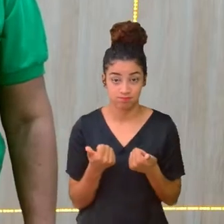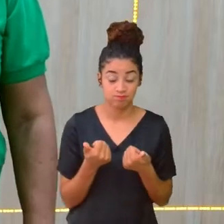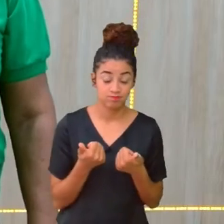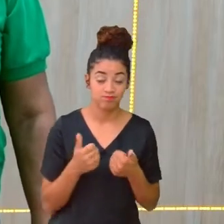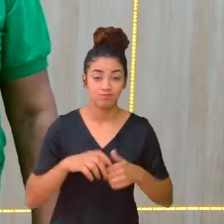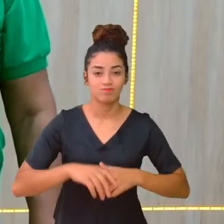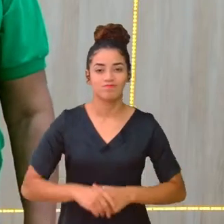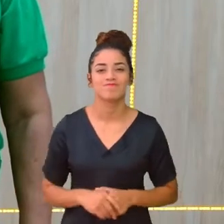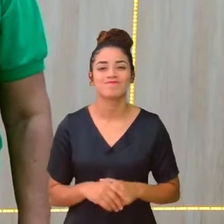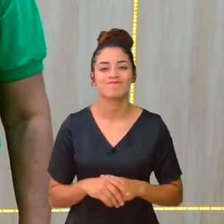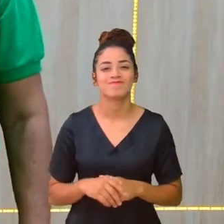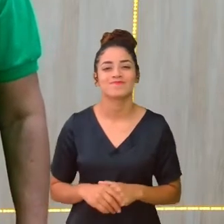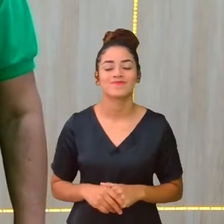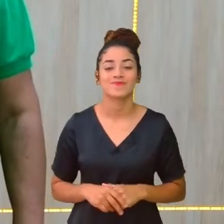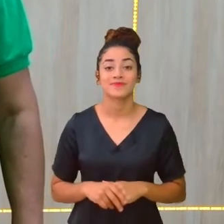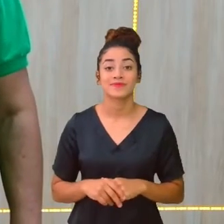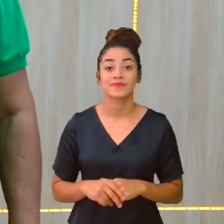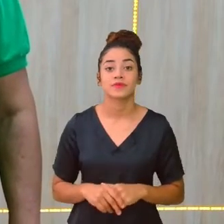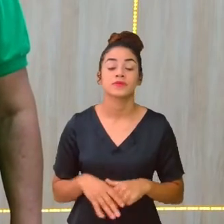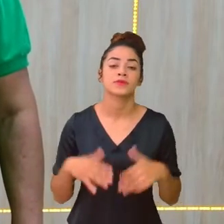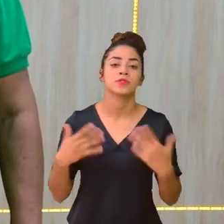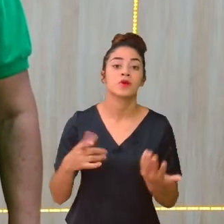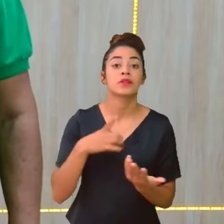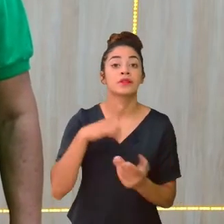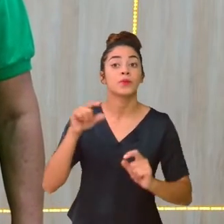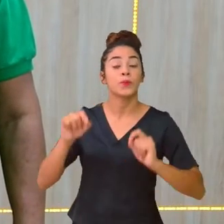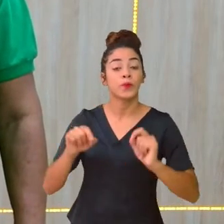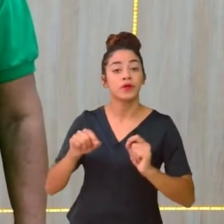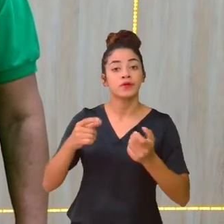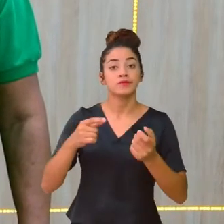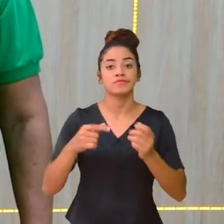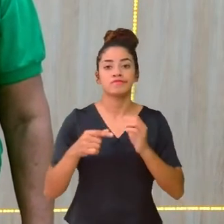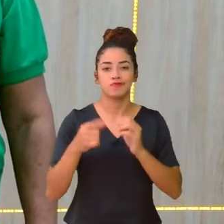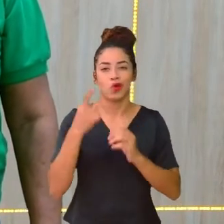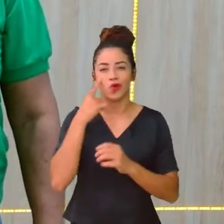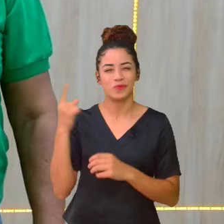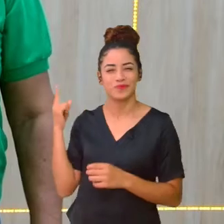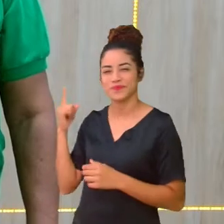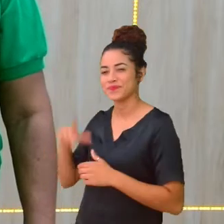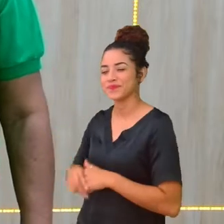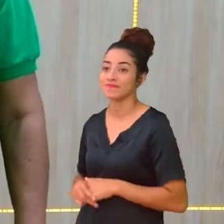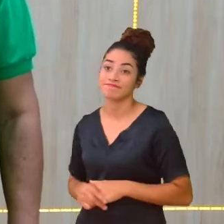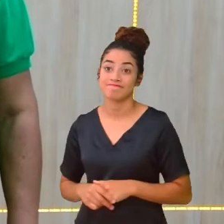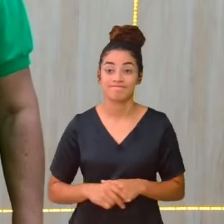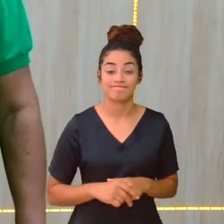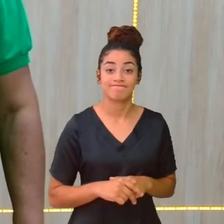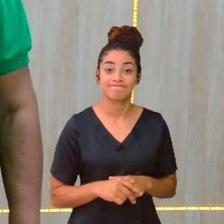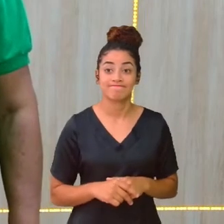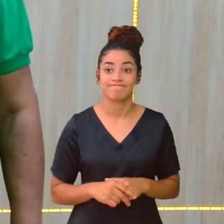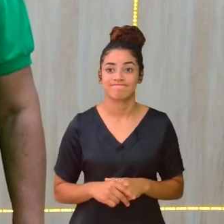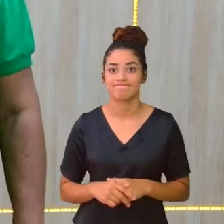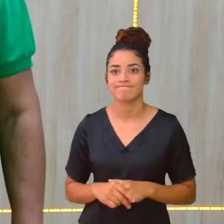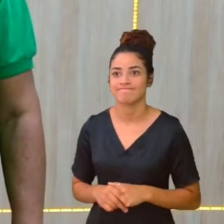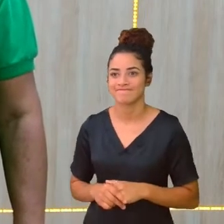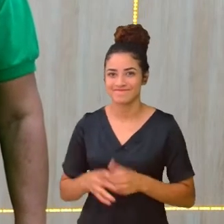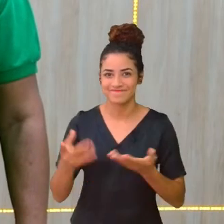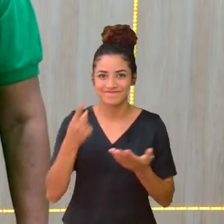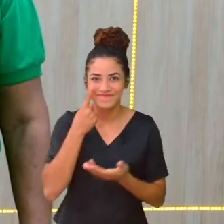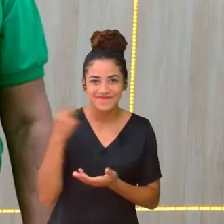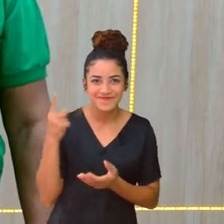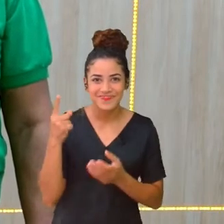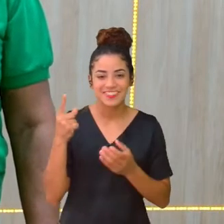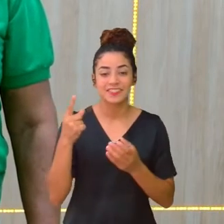Então, vamos lá. Então, eu tenho aí as figuras planas, que são essas